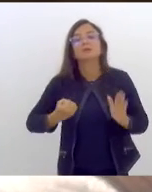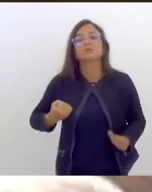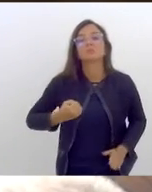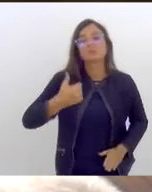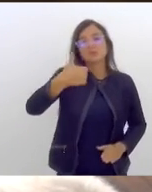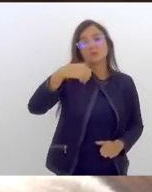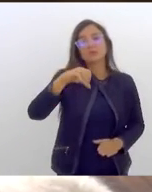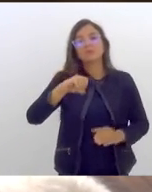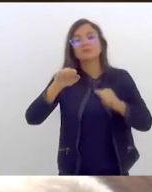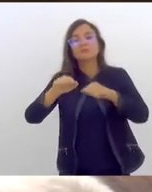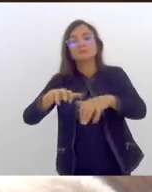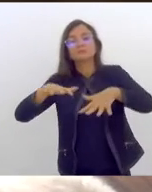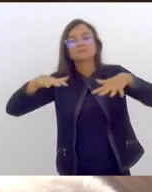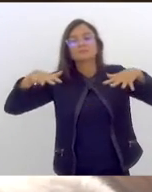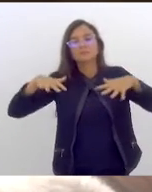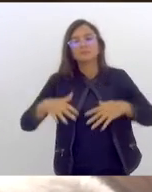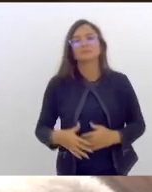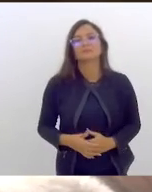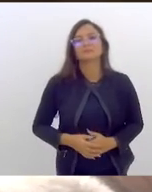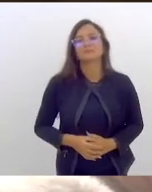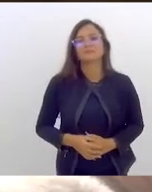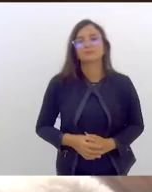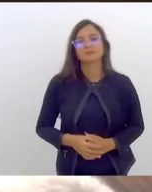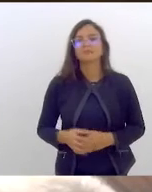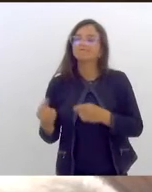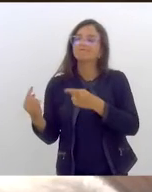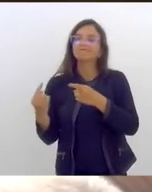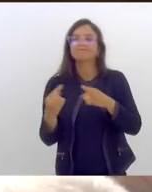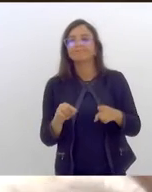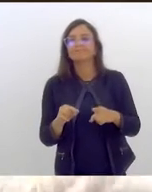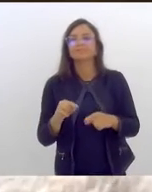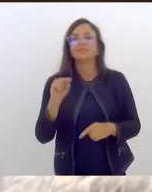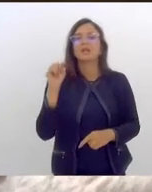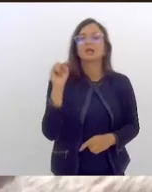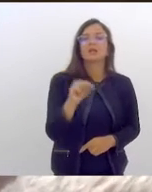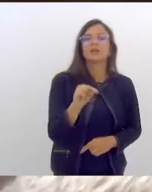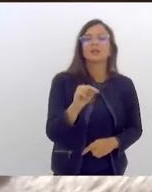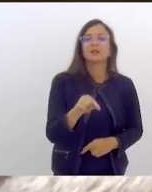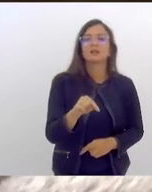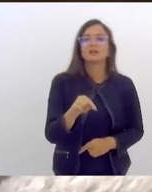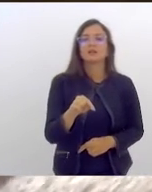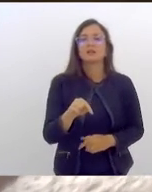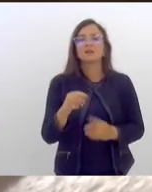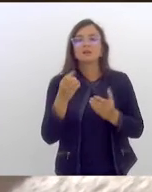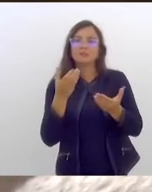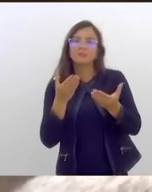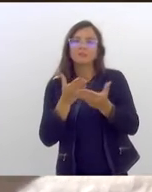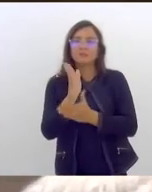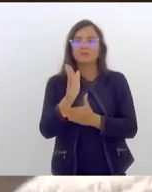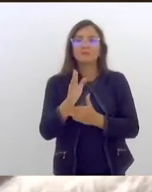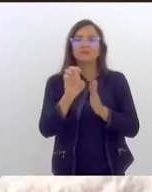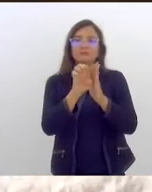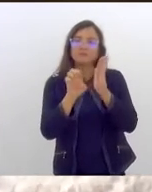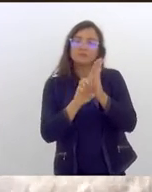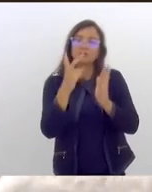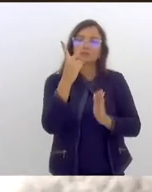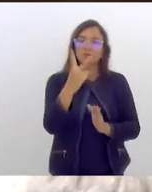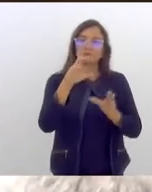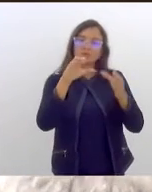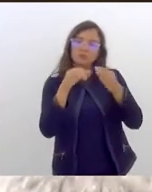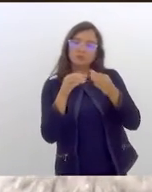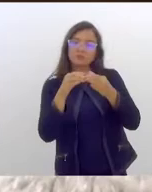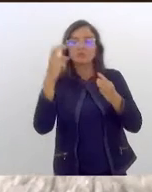de plenário prejudicada pela aprovação da emenda 2 da comissão de Cultura